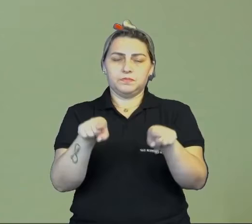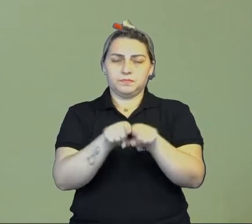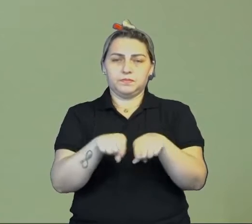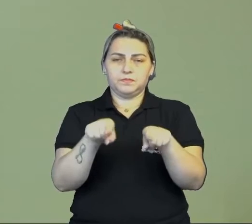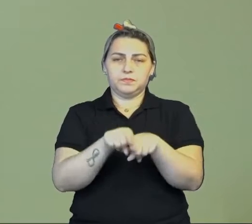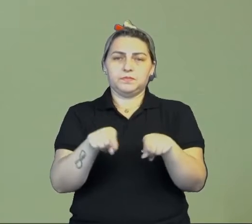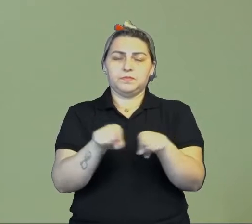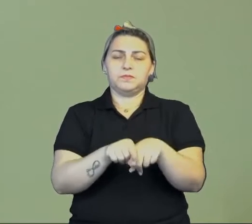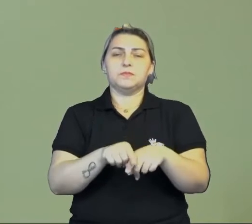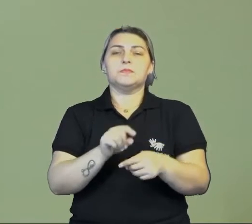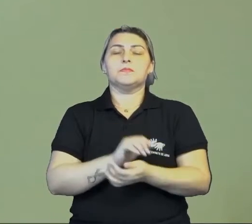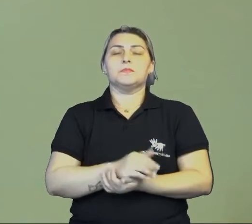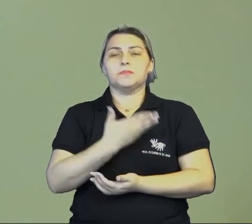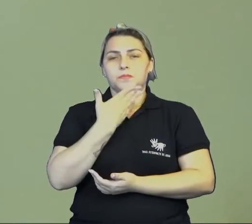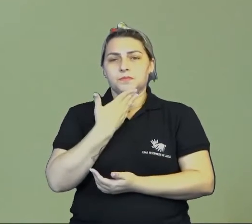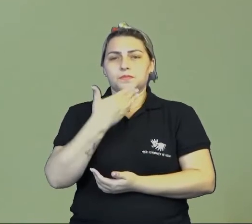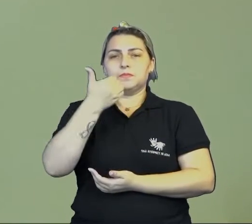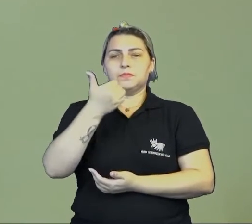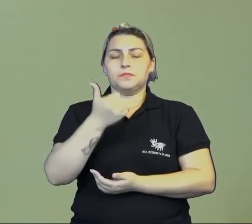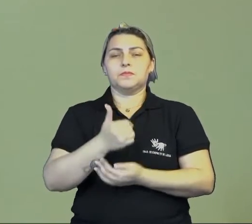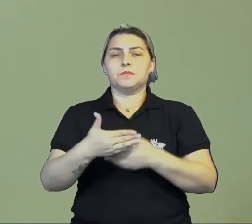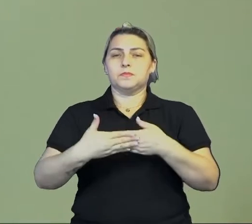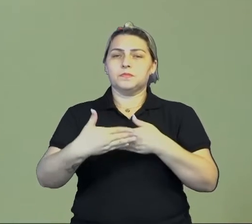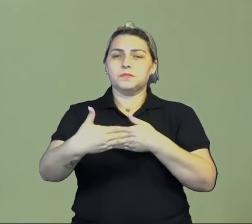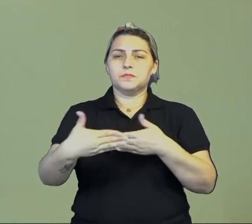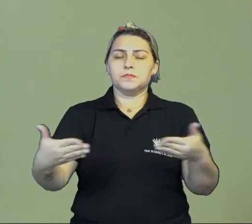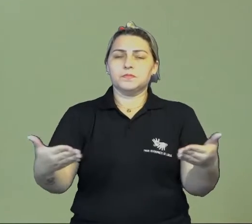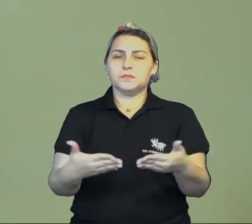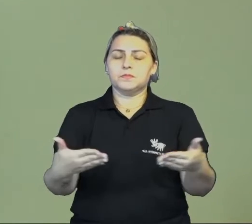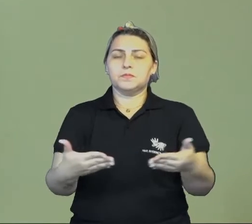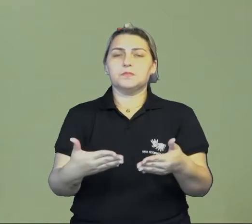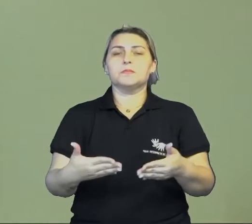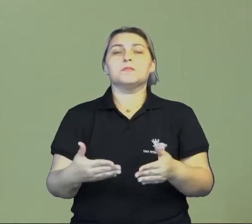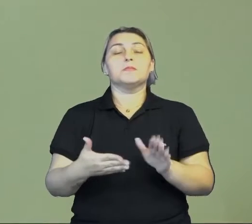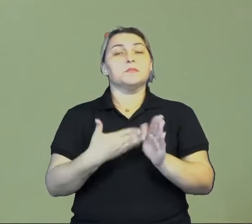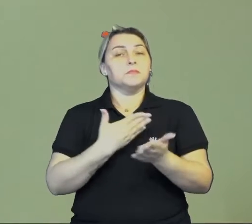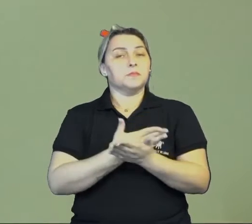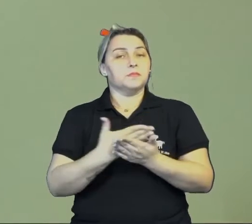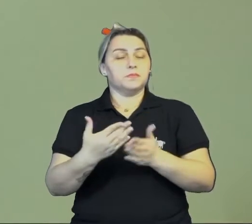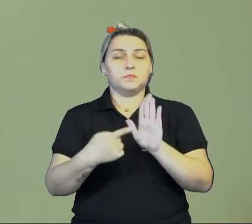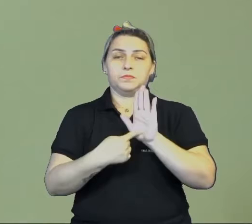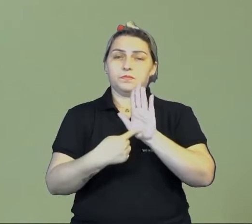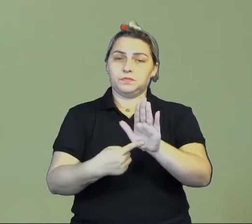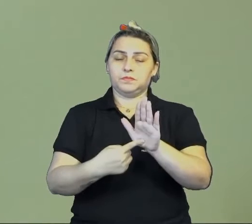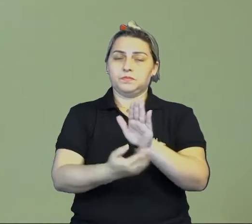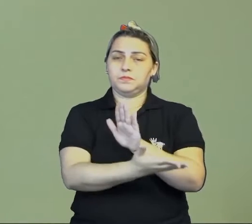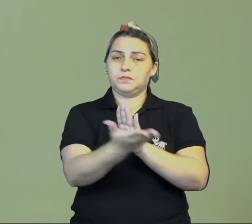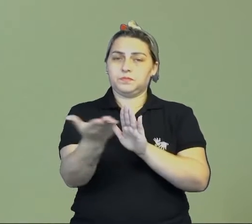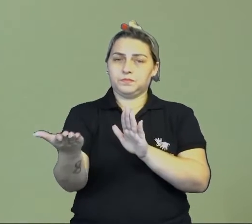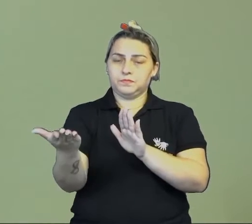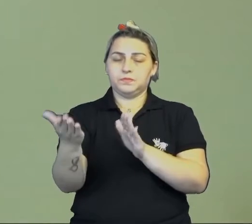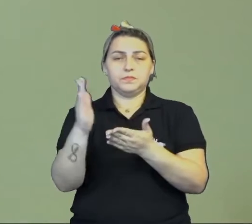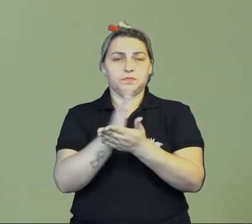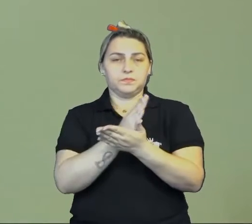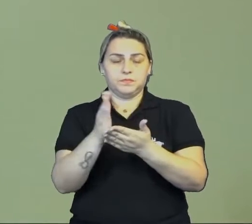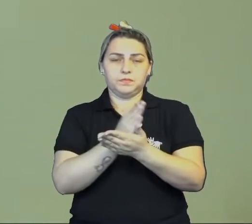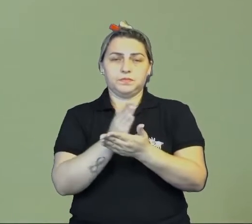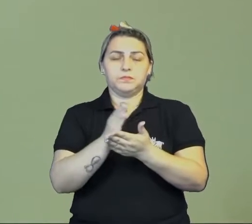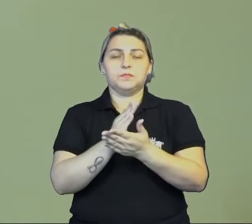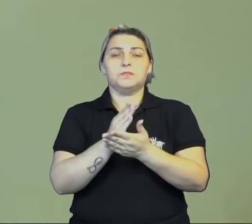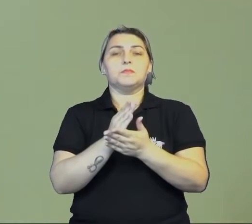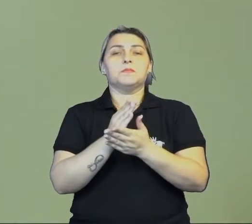para soluções. A partir de agora, eu vou começar a apresentar a todos vocês alguns